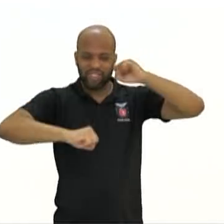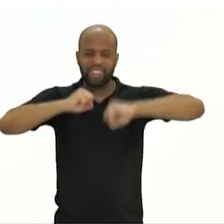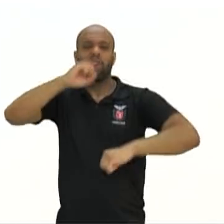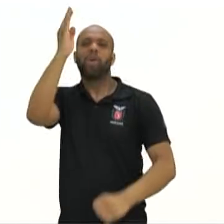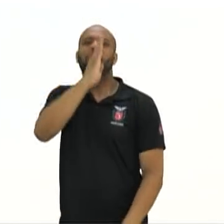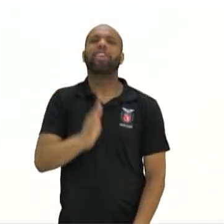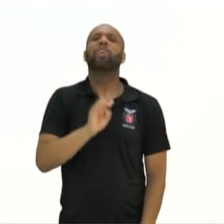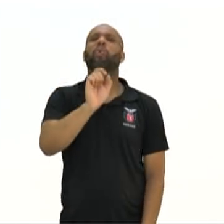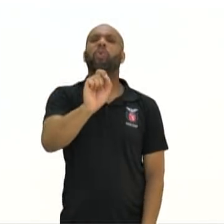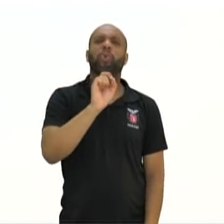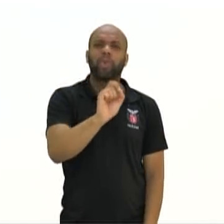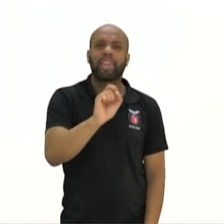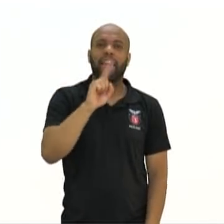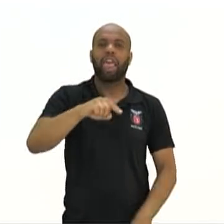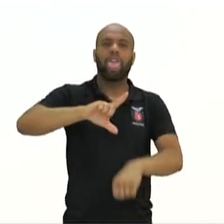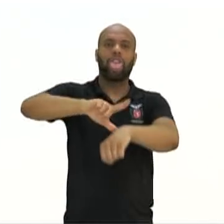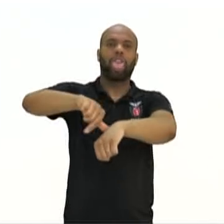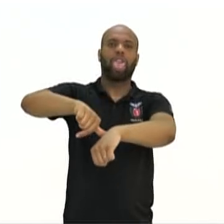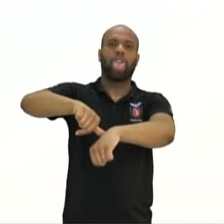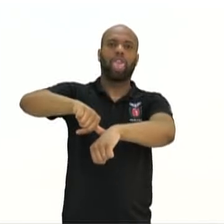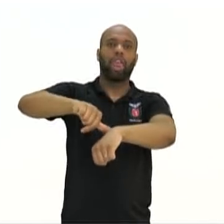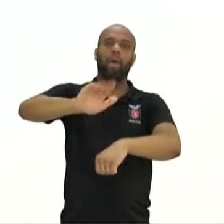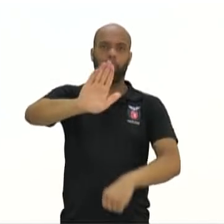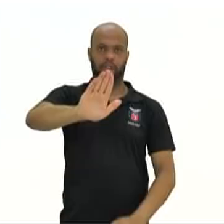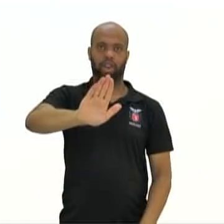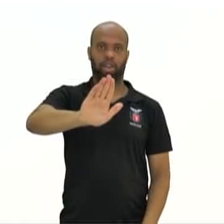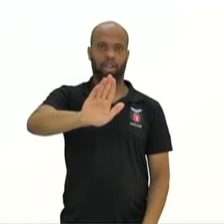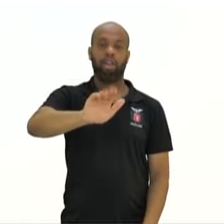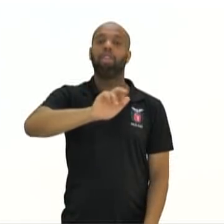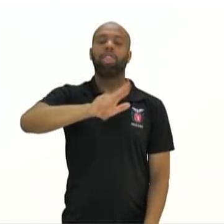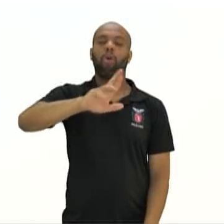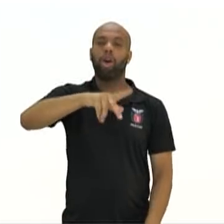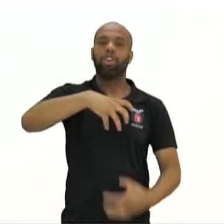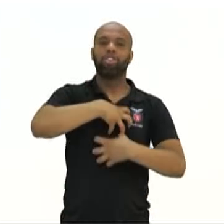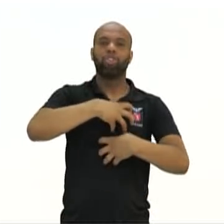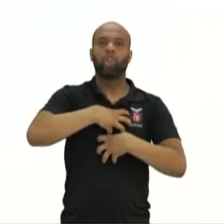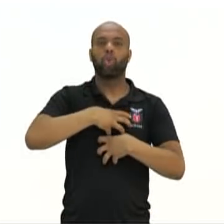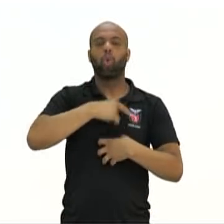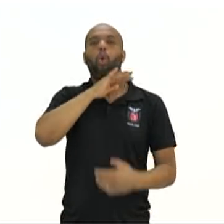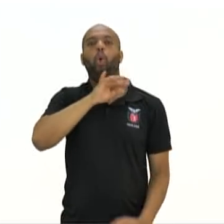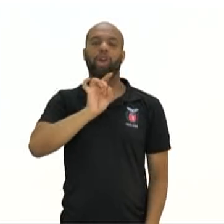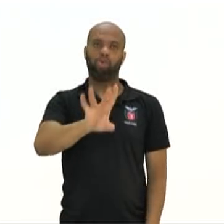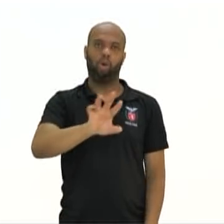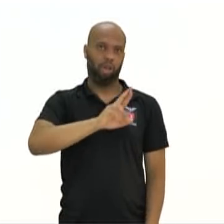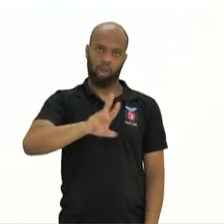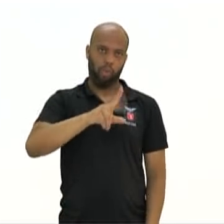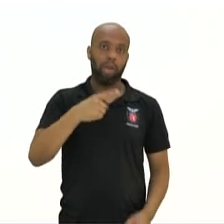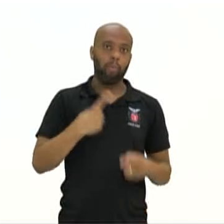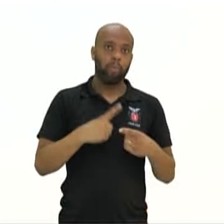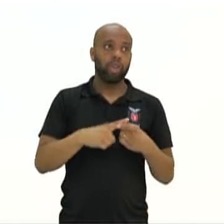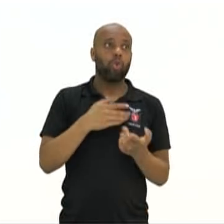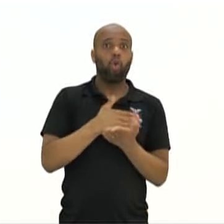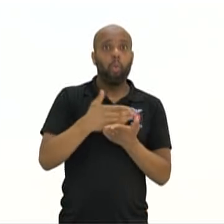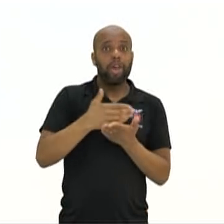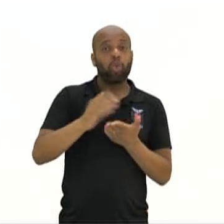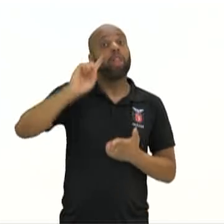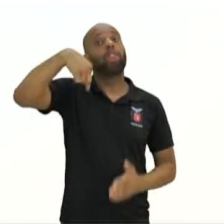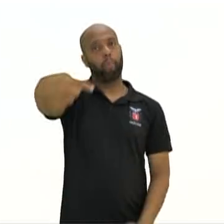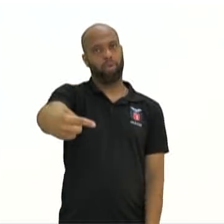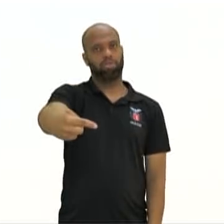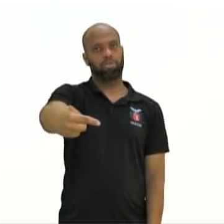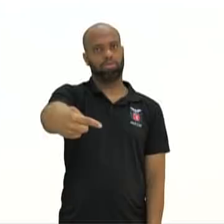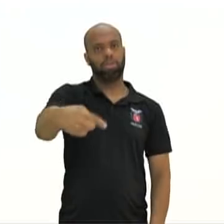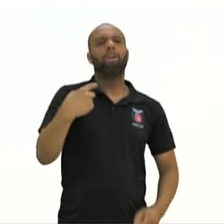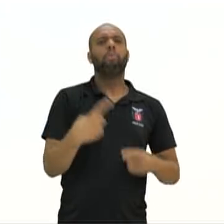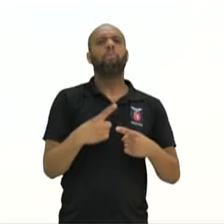de considerado atraso. Mas não entendo esse atraso como sendo algo pejorativo, simplesmente porque começou mais tarde.